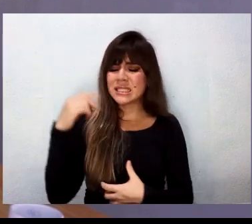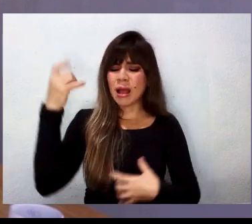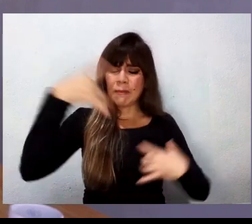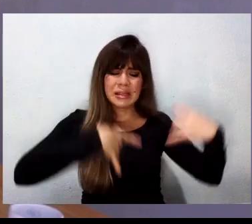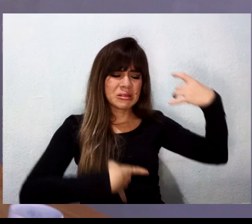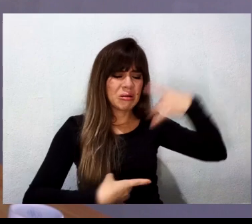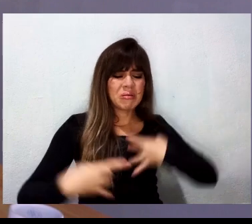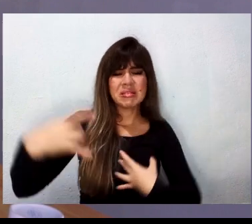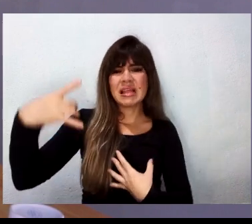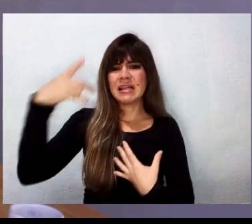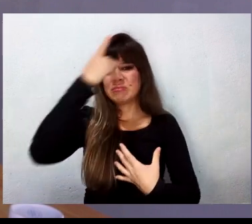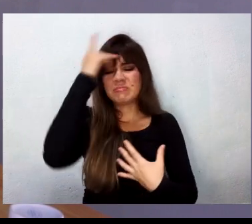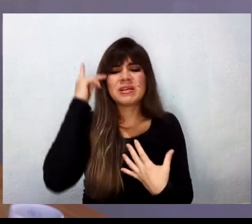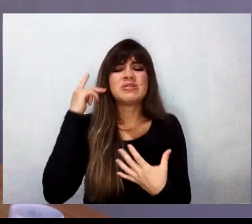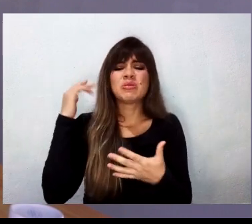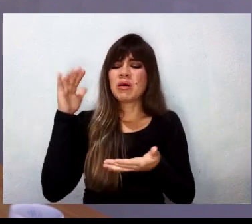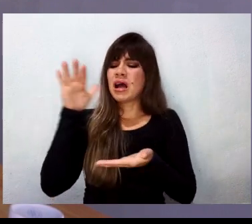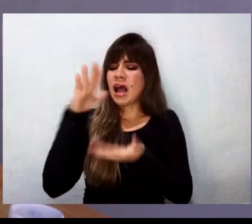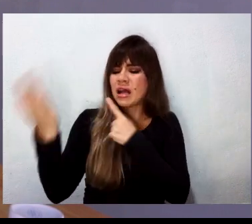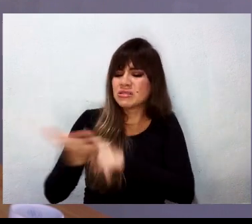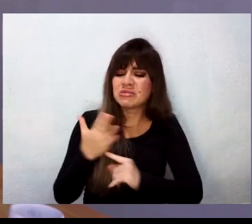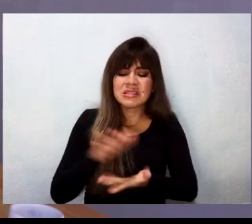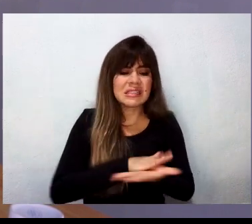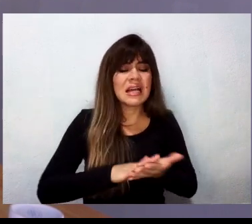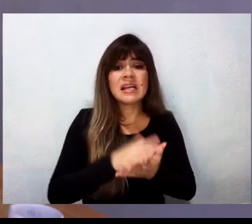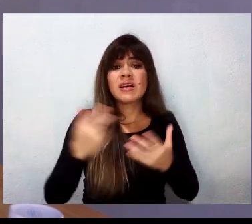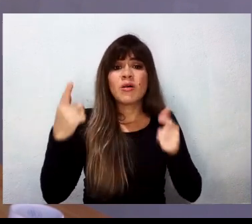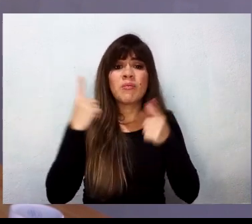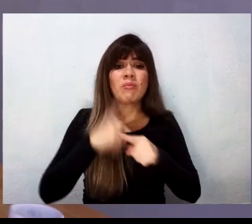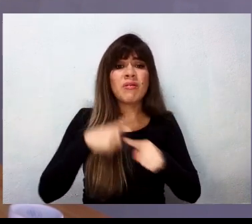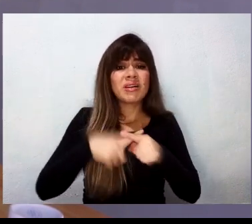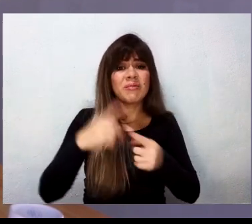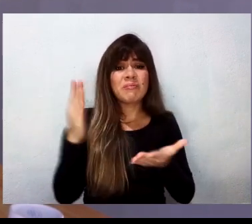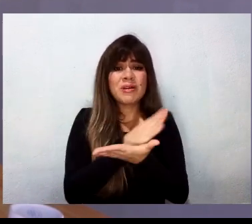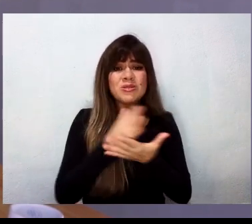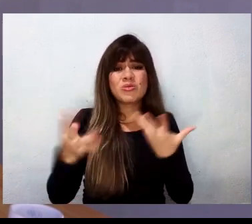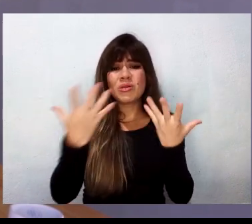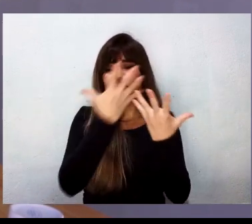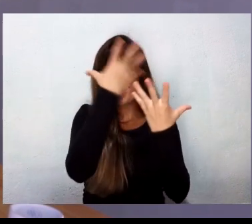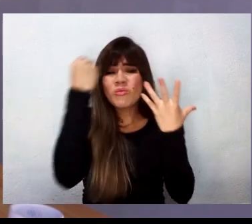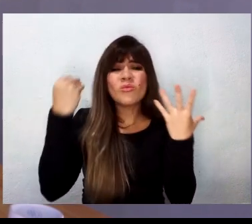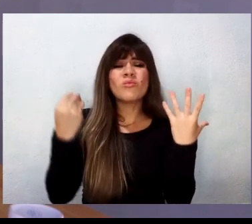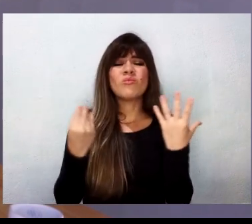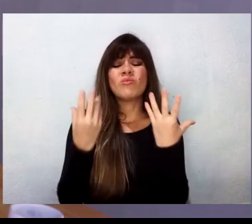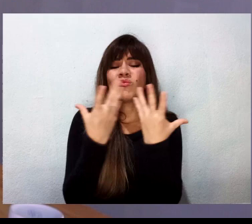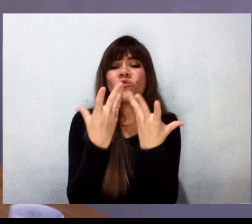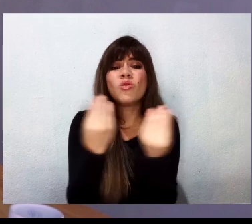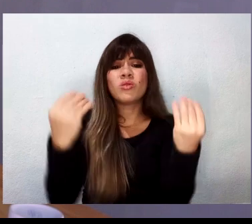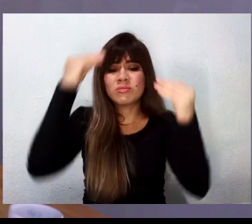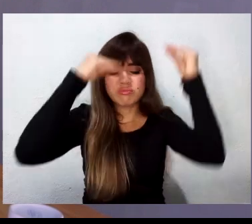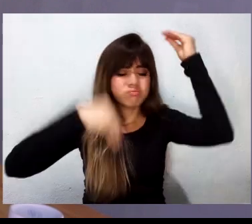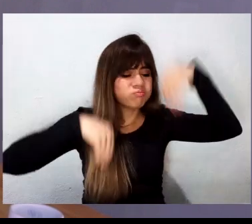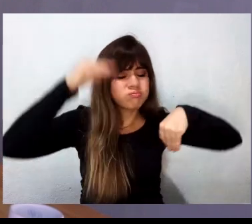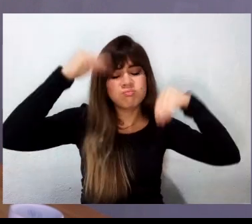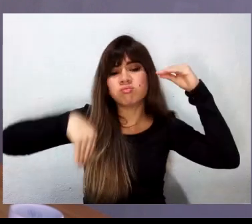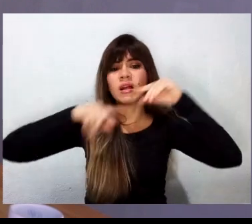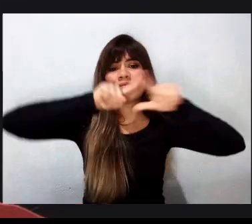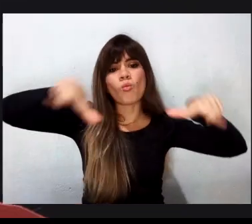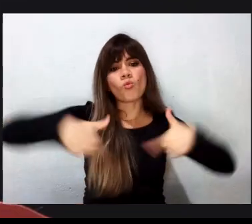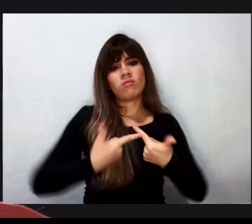pouco abandonados e assim, um vazio, porque a saída de pessoas, de alguma forma, deixa um vácuo